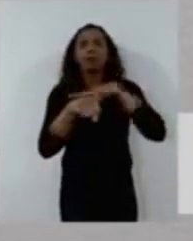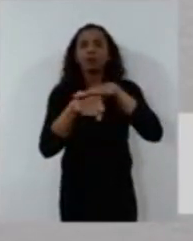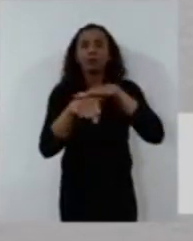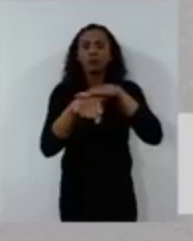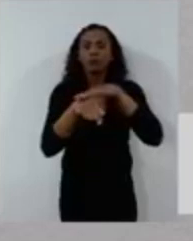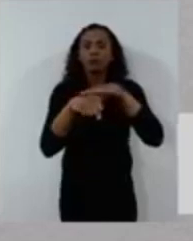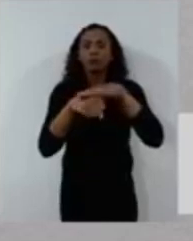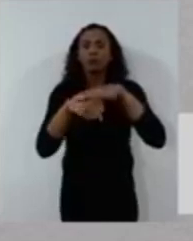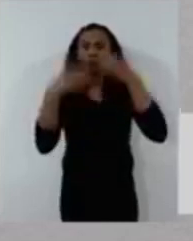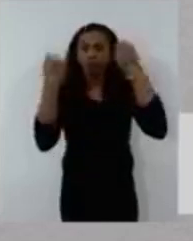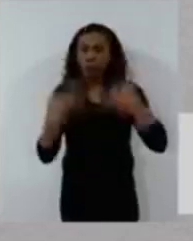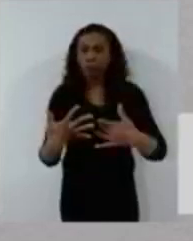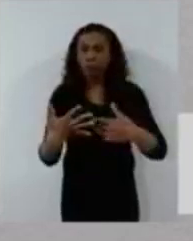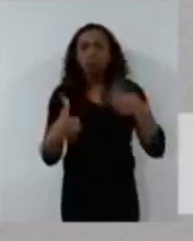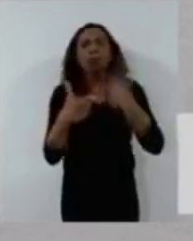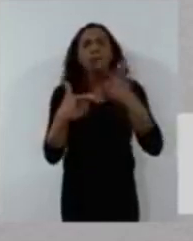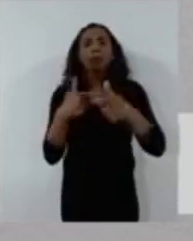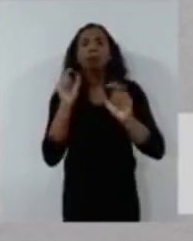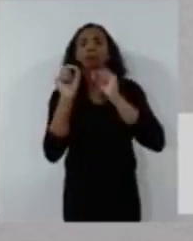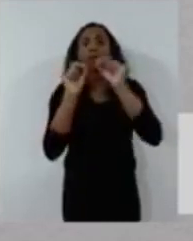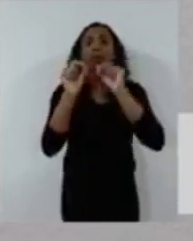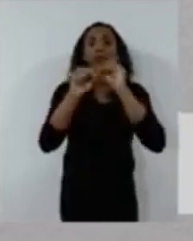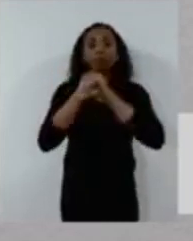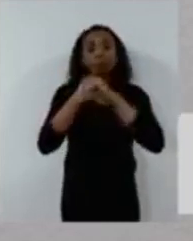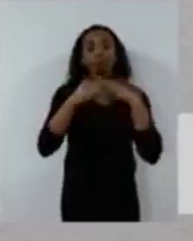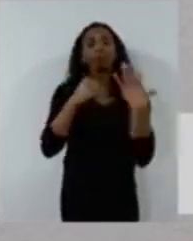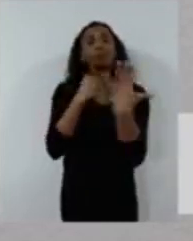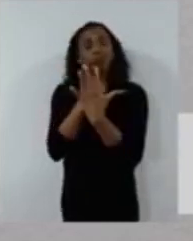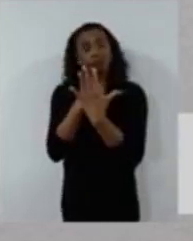O problema se chama coronavírus.